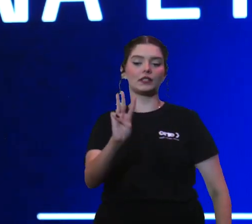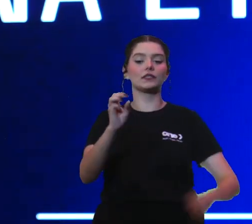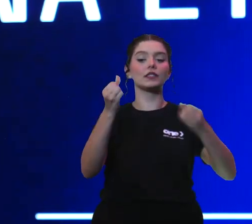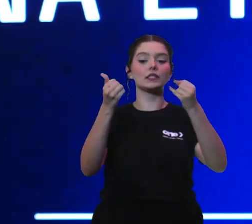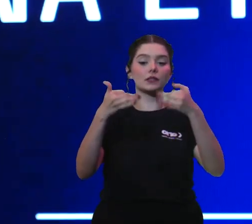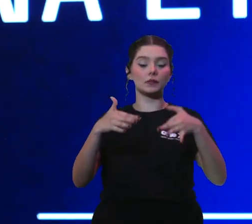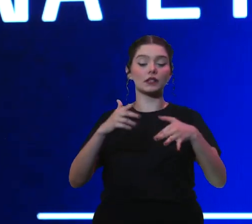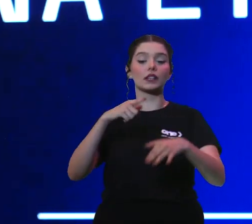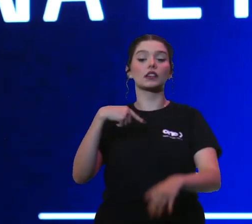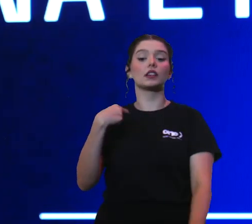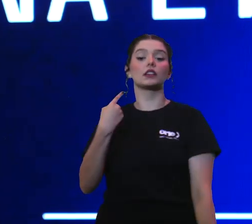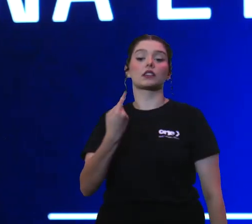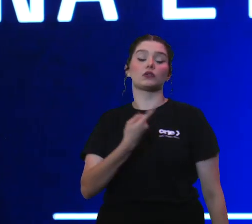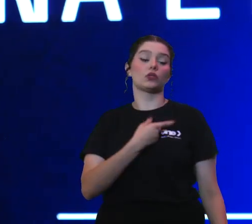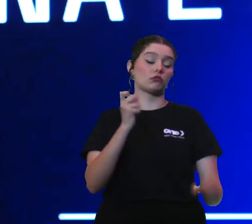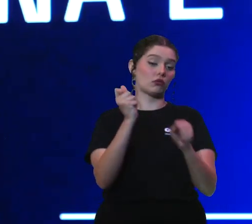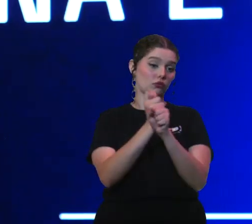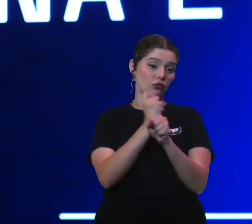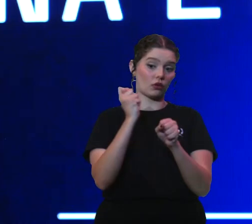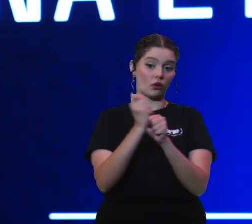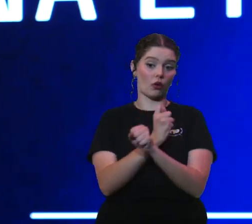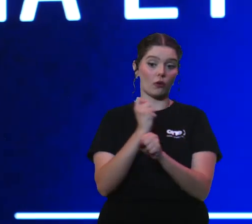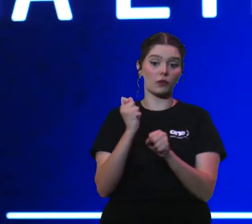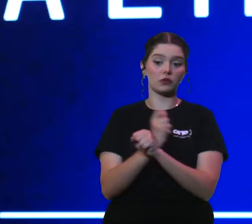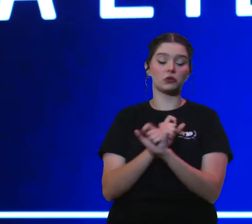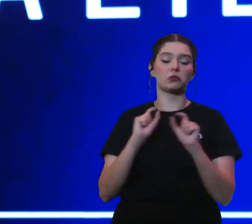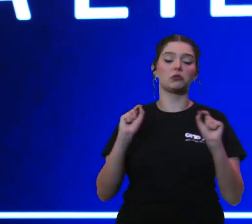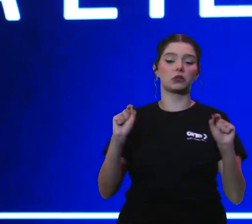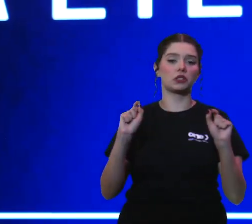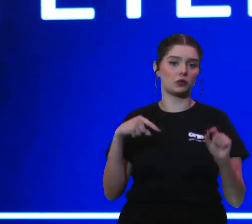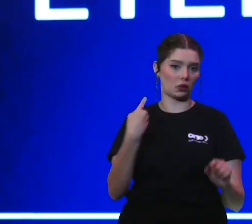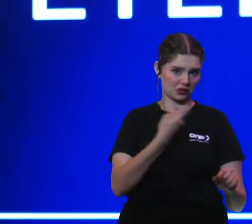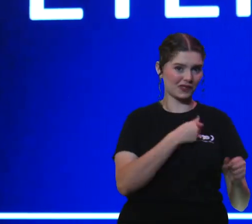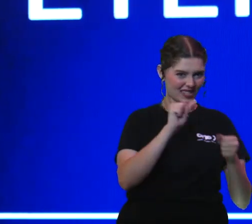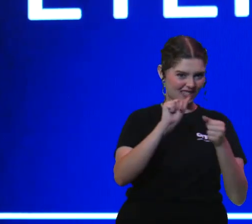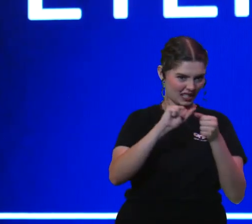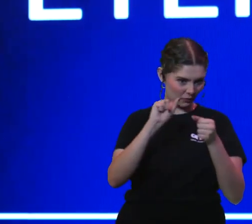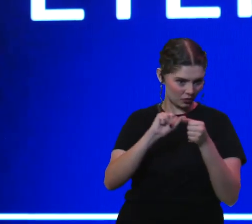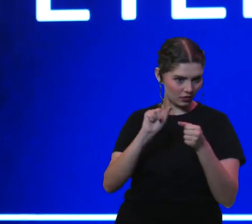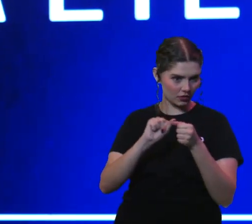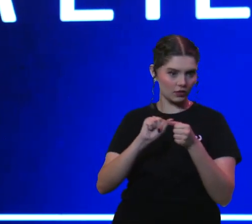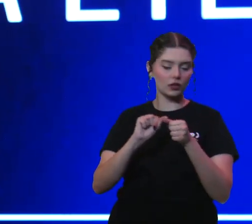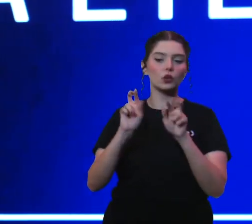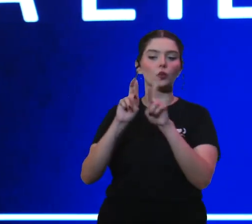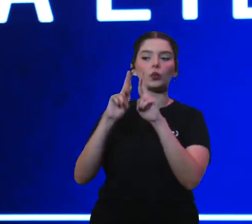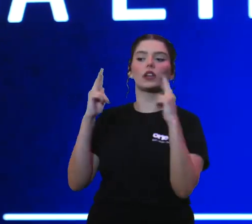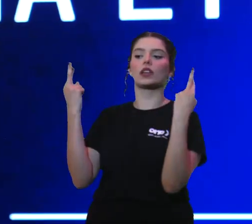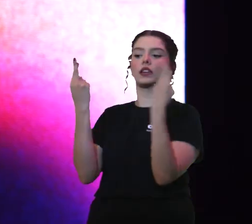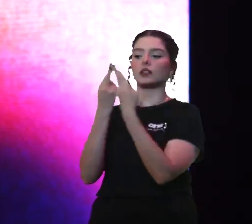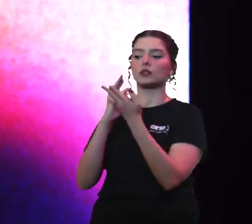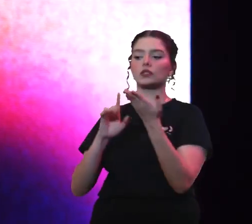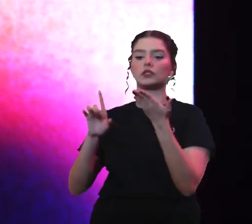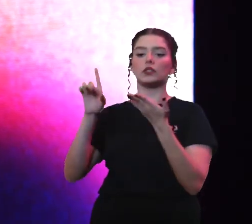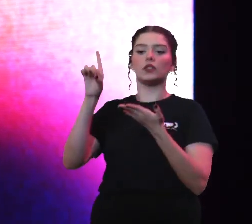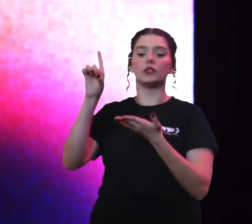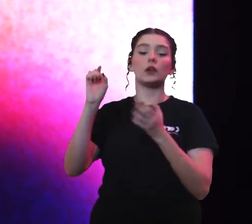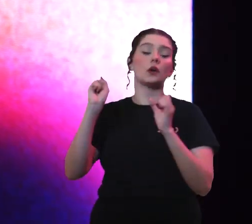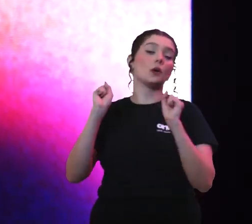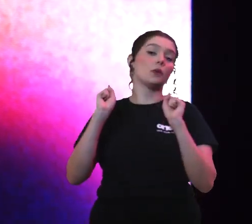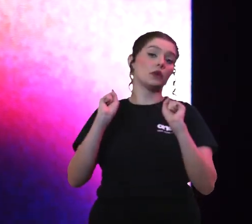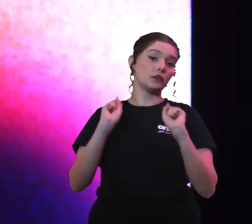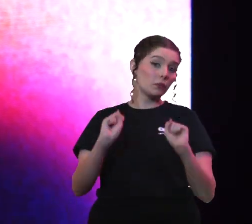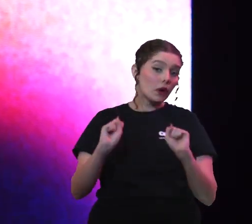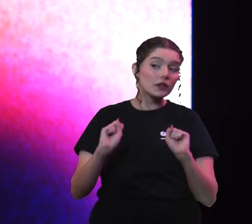que as nossas obras, ou os alicerces das obras que nós fazemos para o Senhor, elas podem ser feitas de algumas